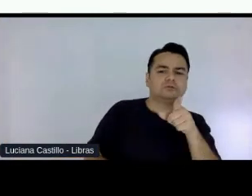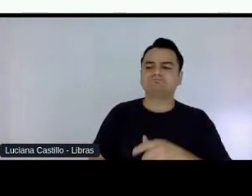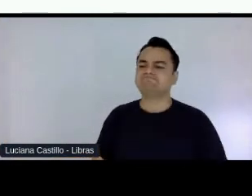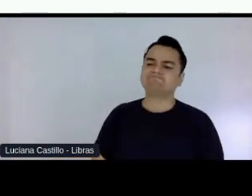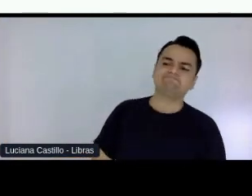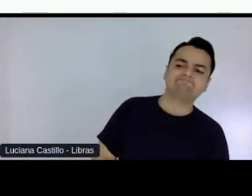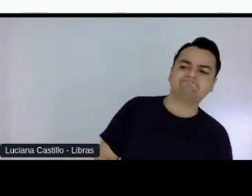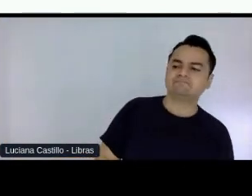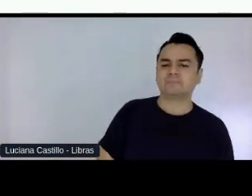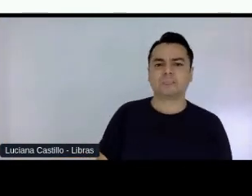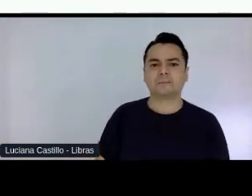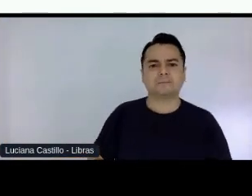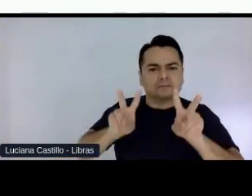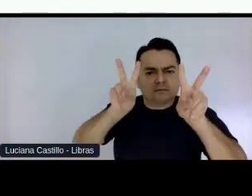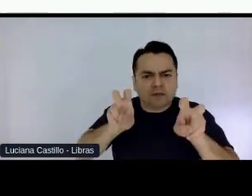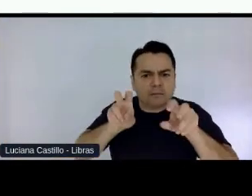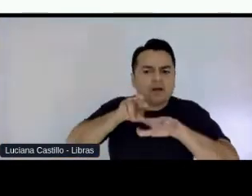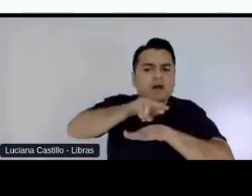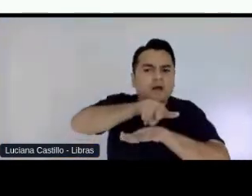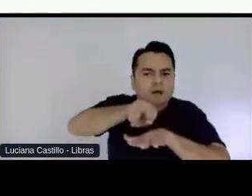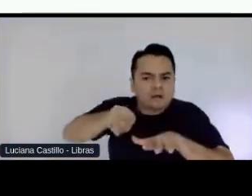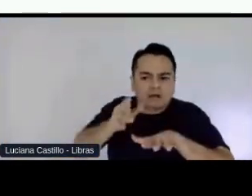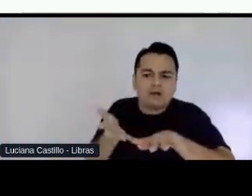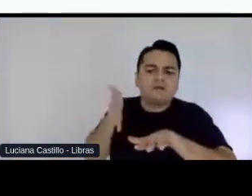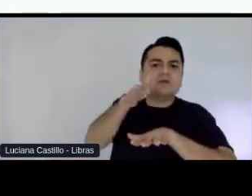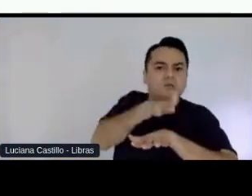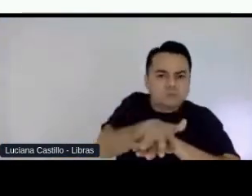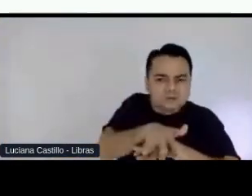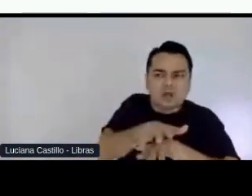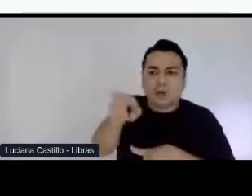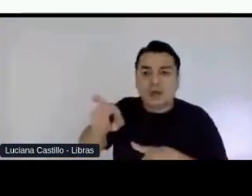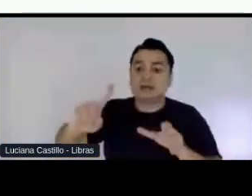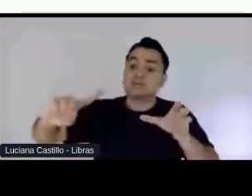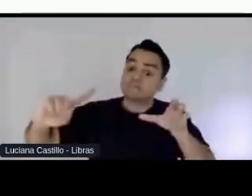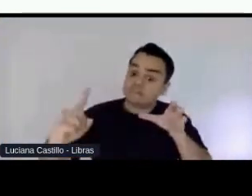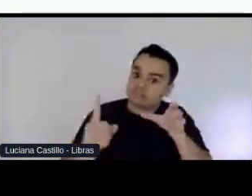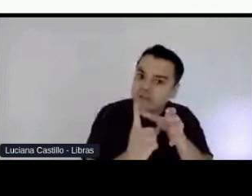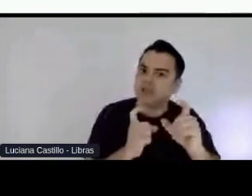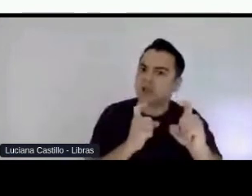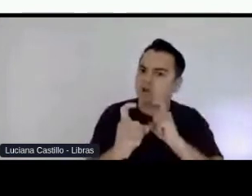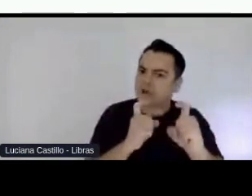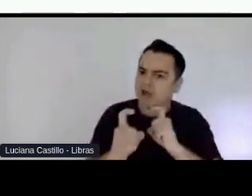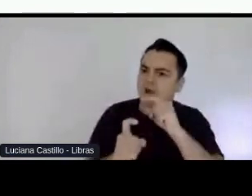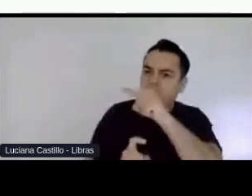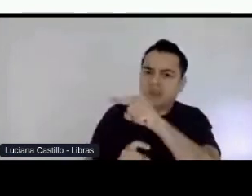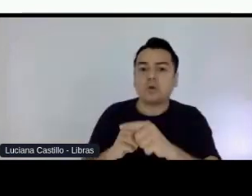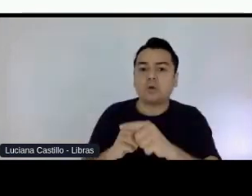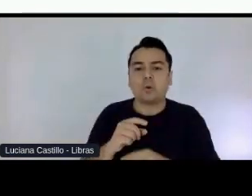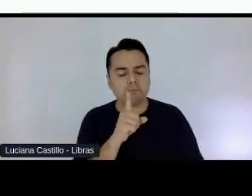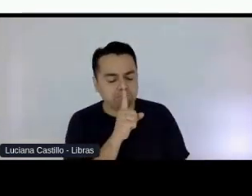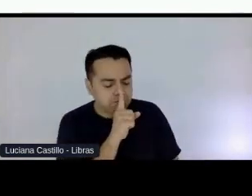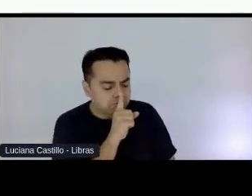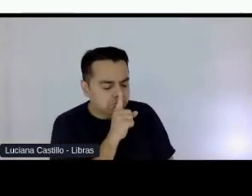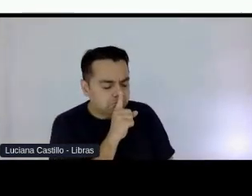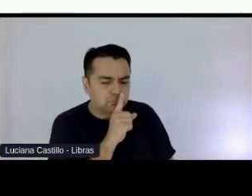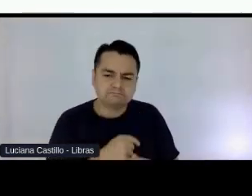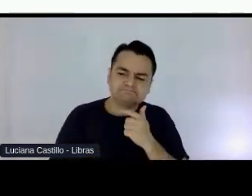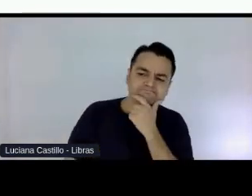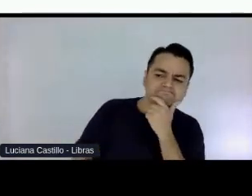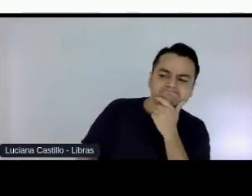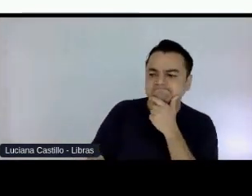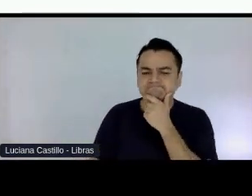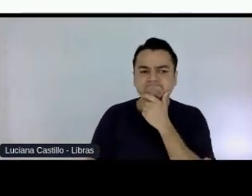sobre inclusão, se elas estão participando mesmo da reunião, né, que todos estão ouvindo,